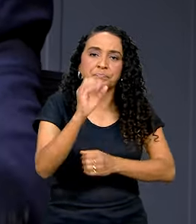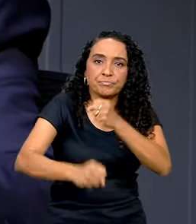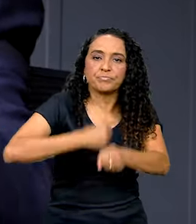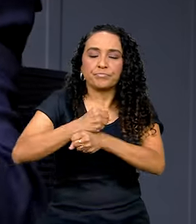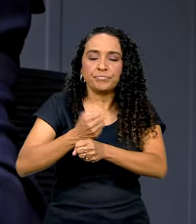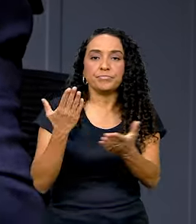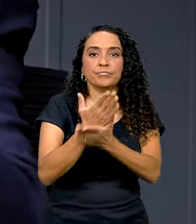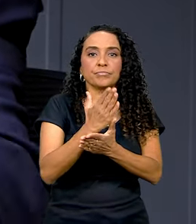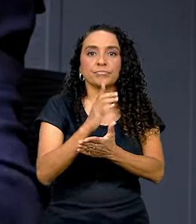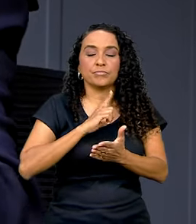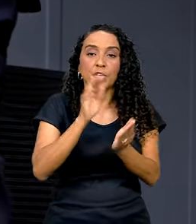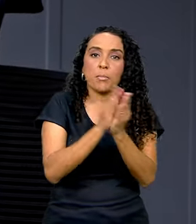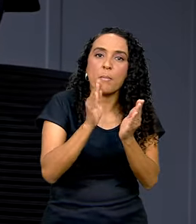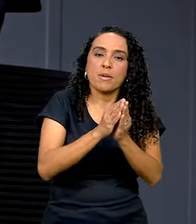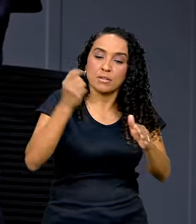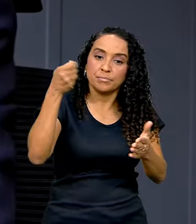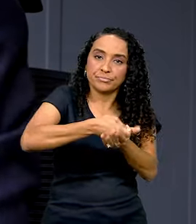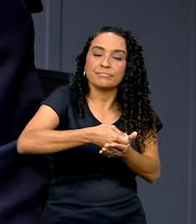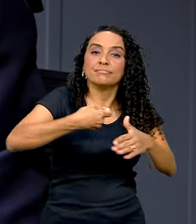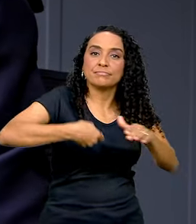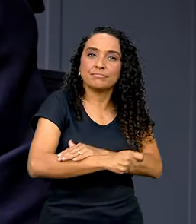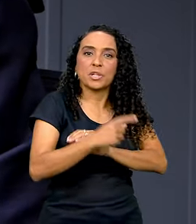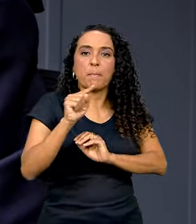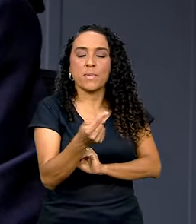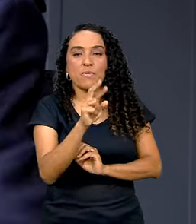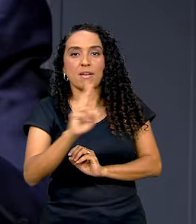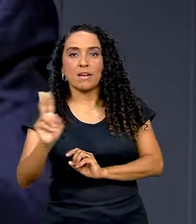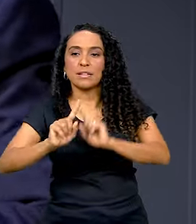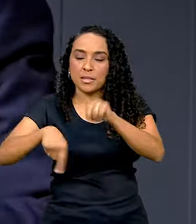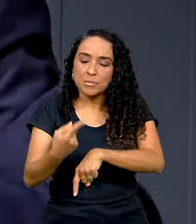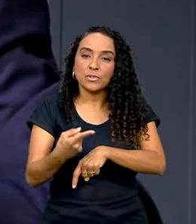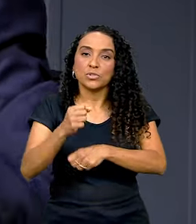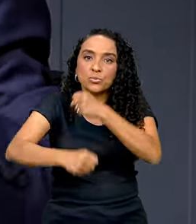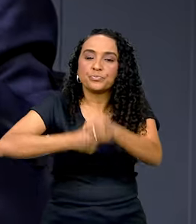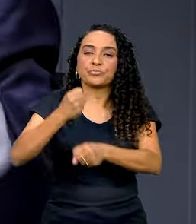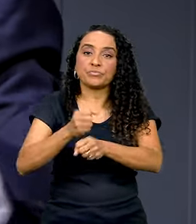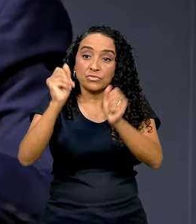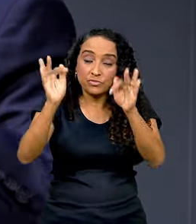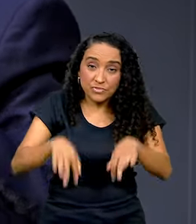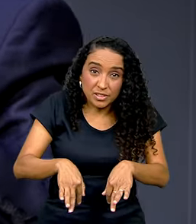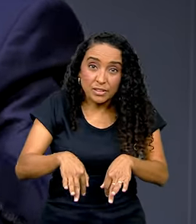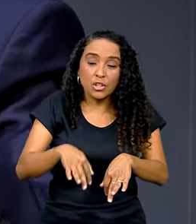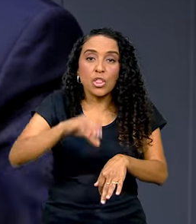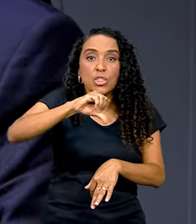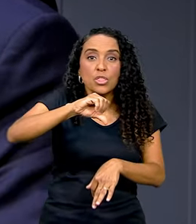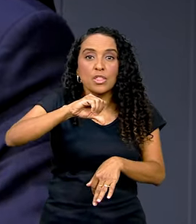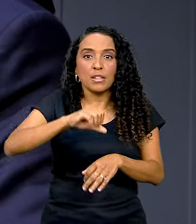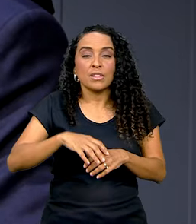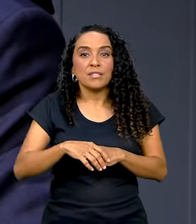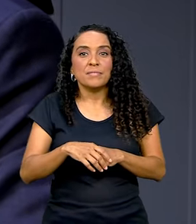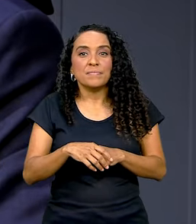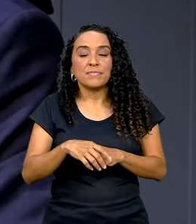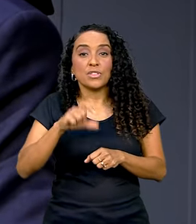passou os de ano eh uma poupança deposit ada ali r$ 1.000 depois mais 1000 lá no final